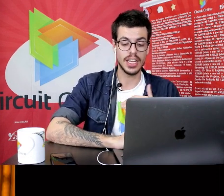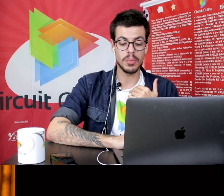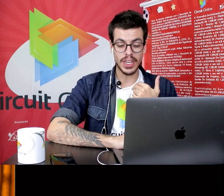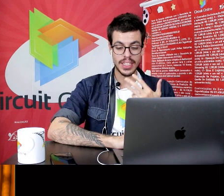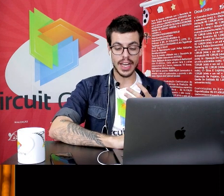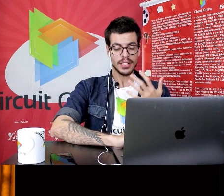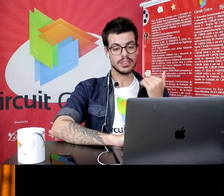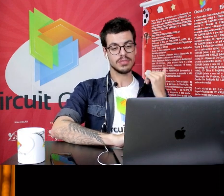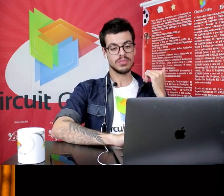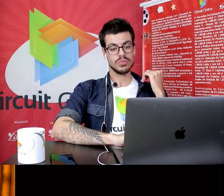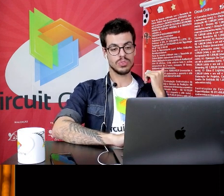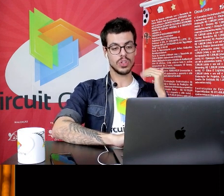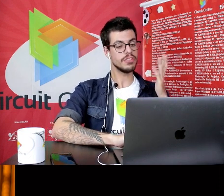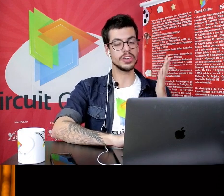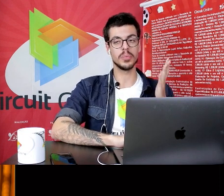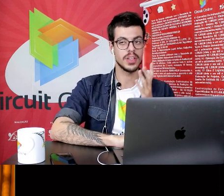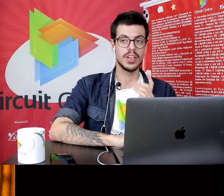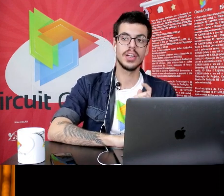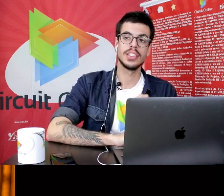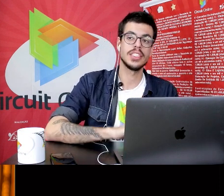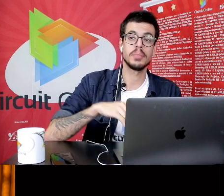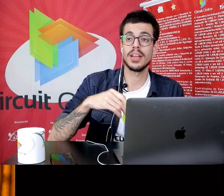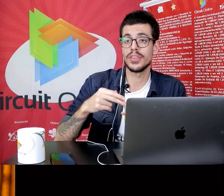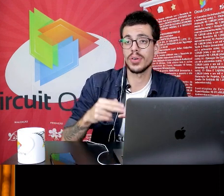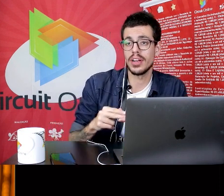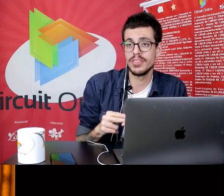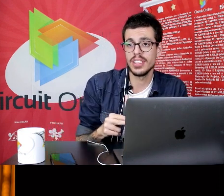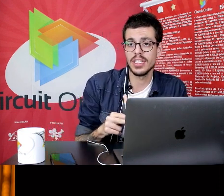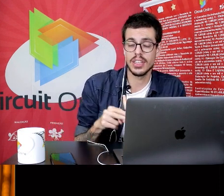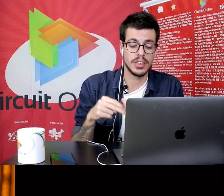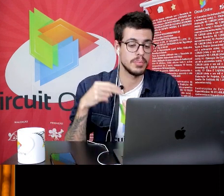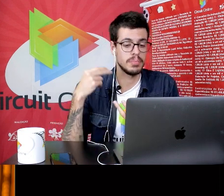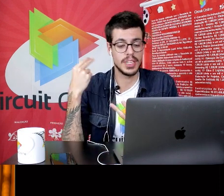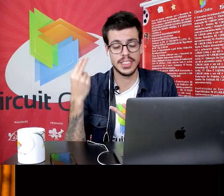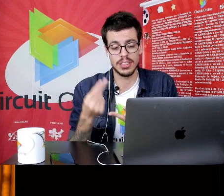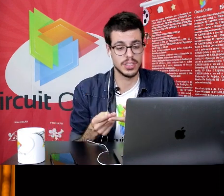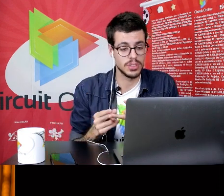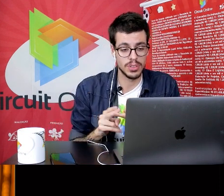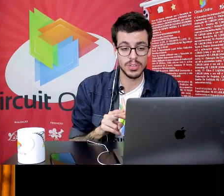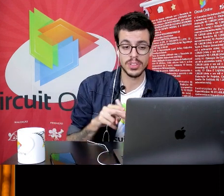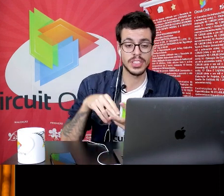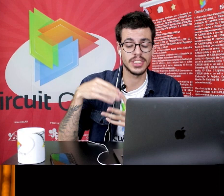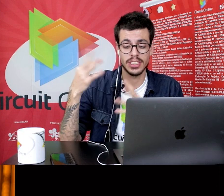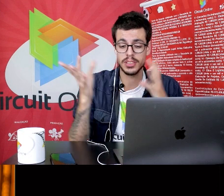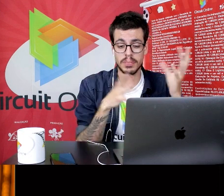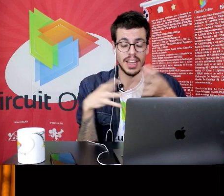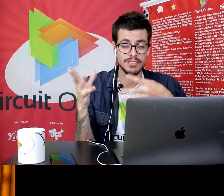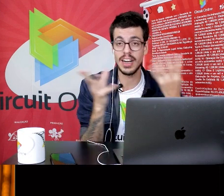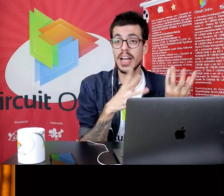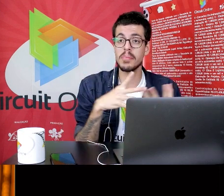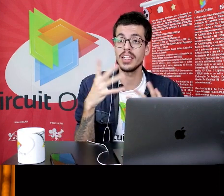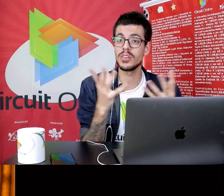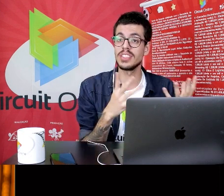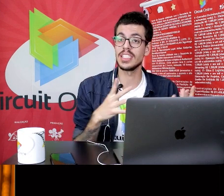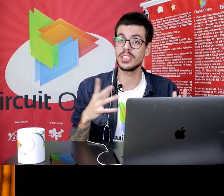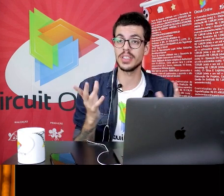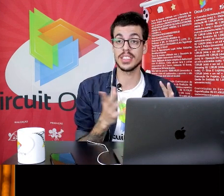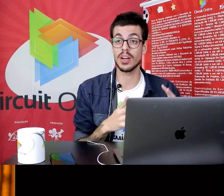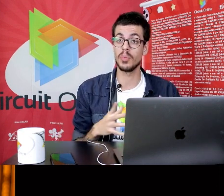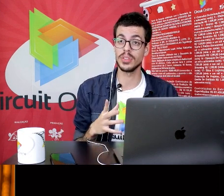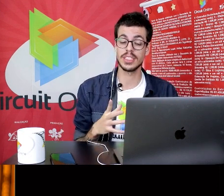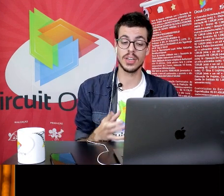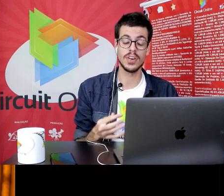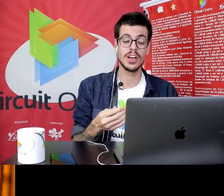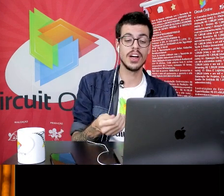já tem uma ideia do filme. Seja pela fotografia, pelas atuações, pela vibe ali, todo esse sentimento,